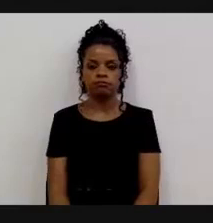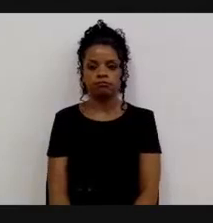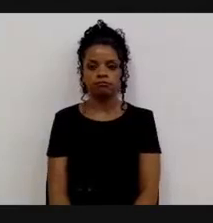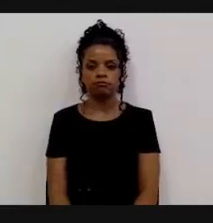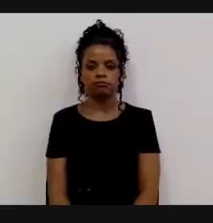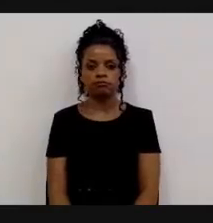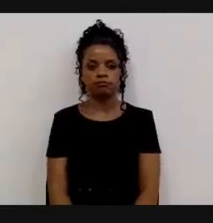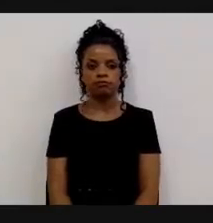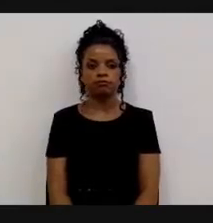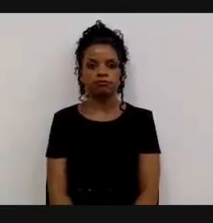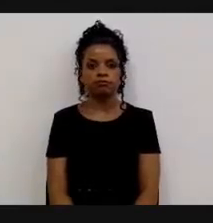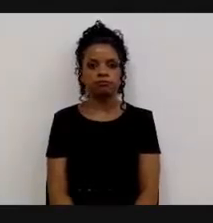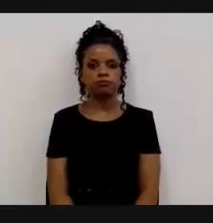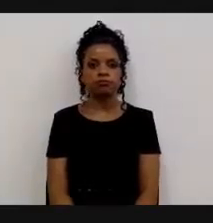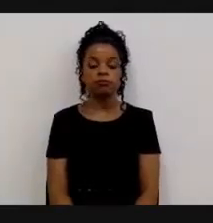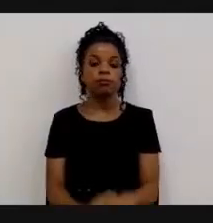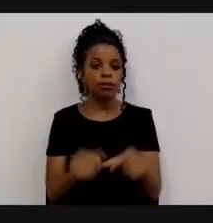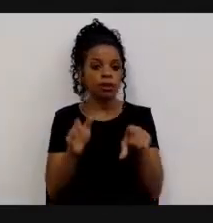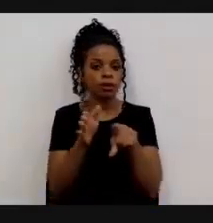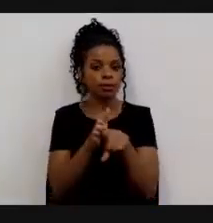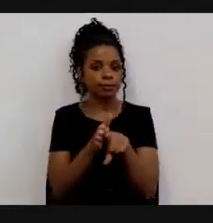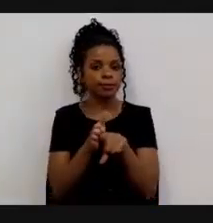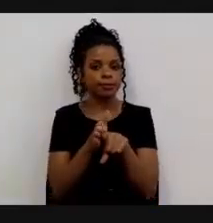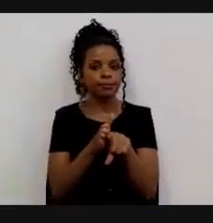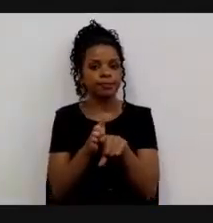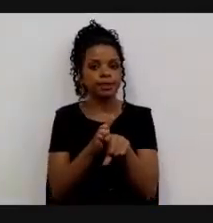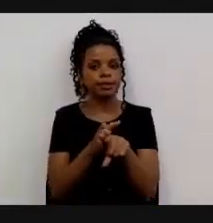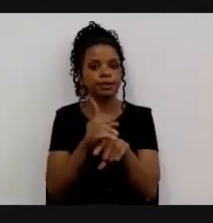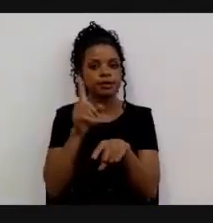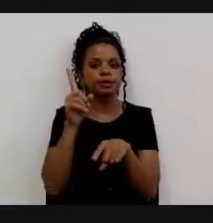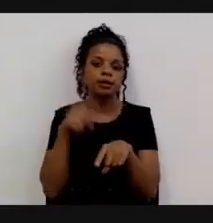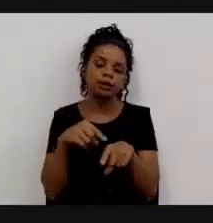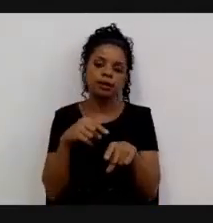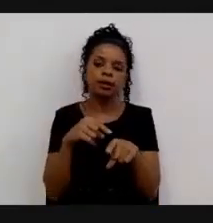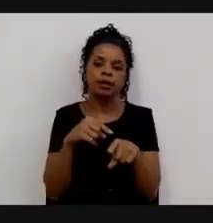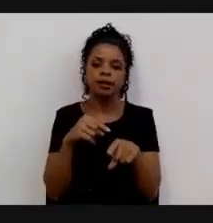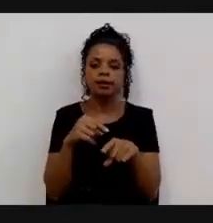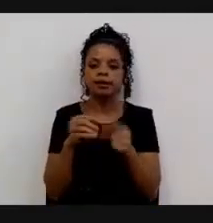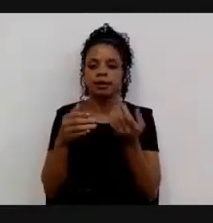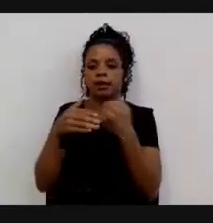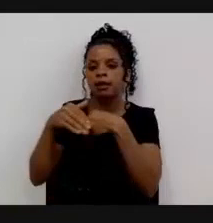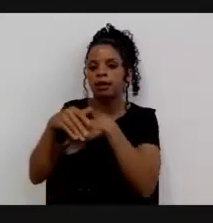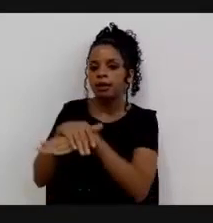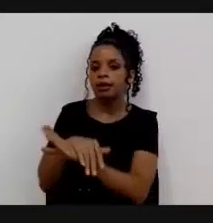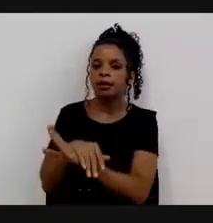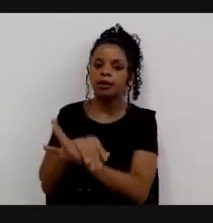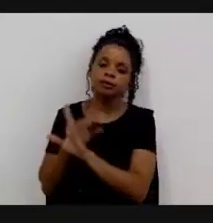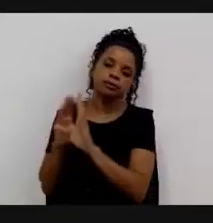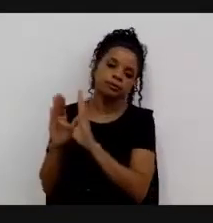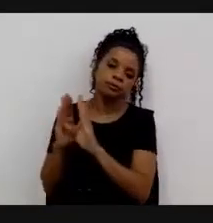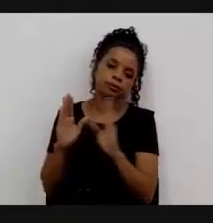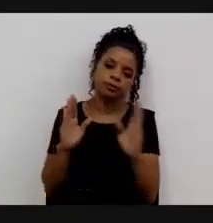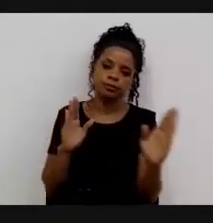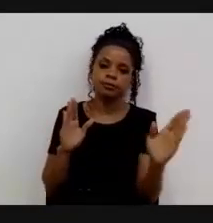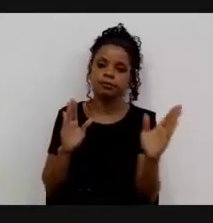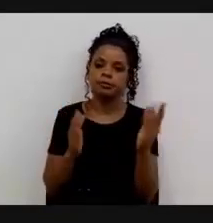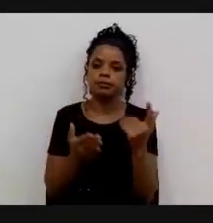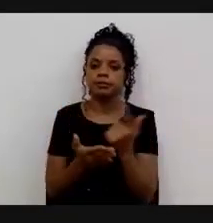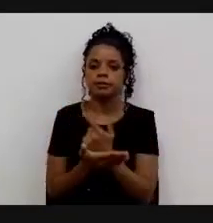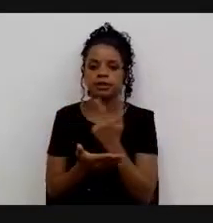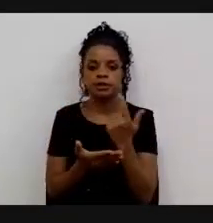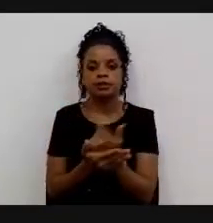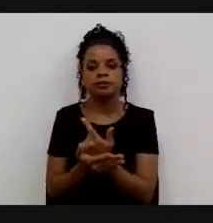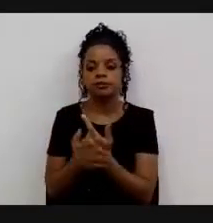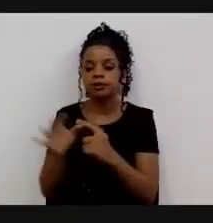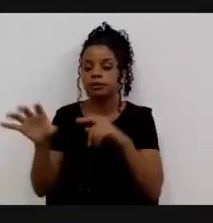O desenvolvimento da pesquisa ela se deu com leitura de arquivos, livros e coleta de dados,